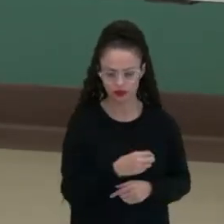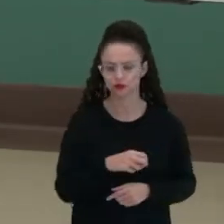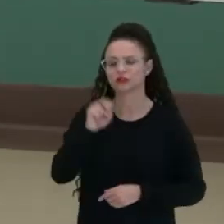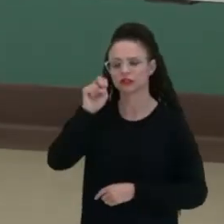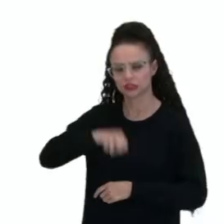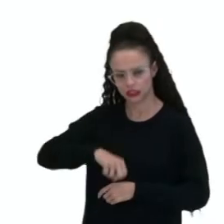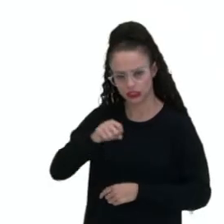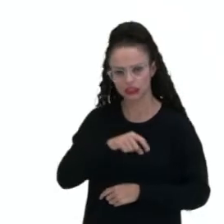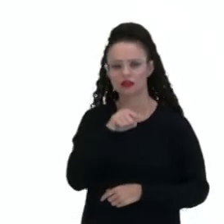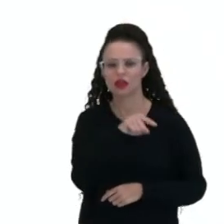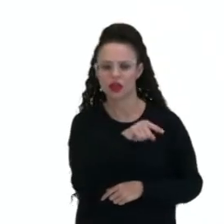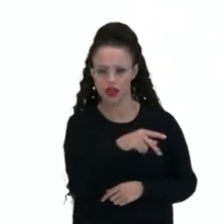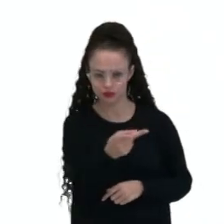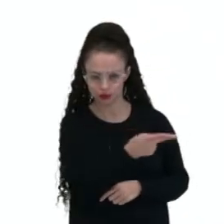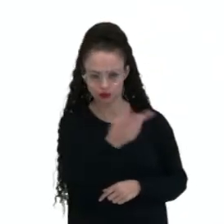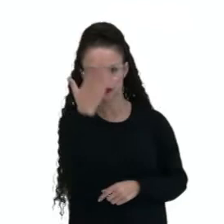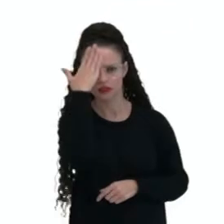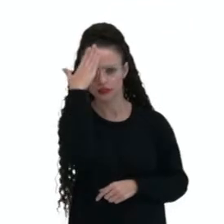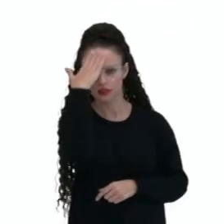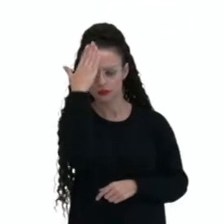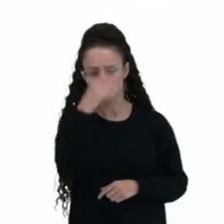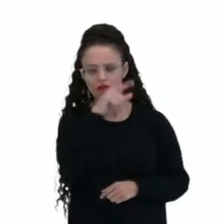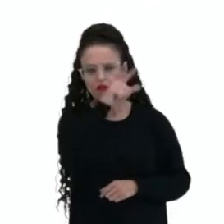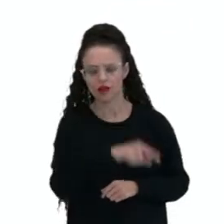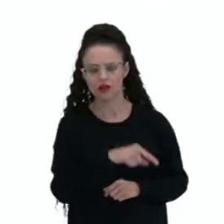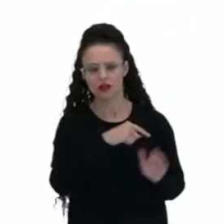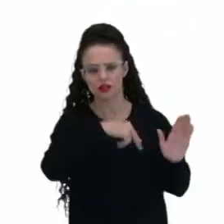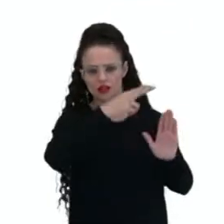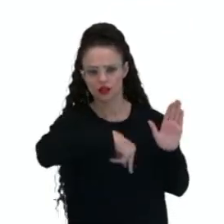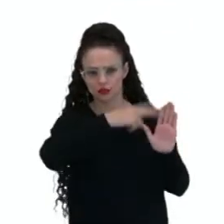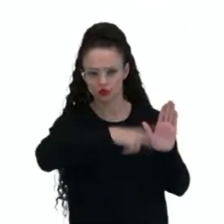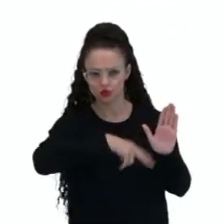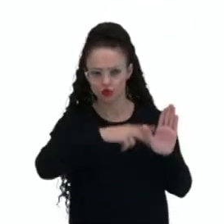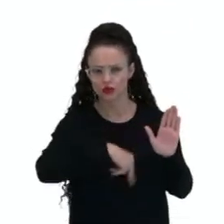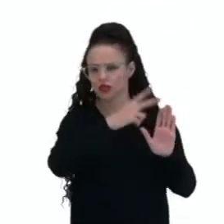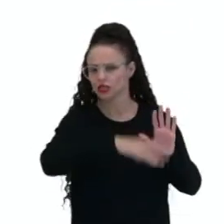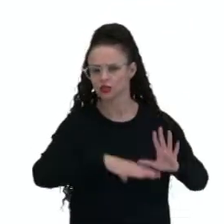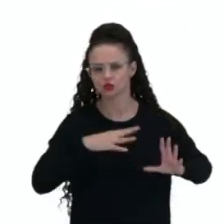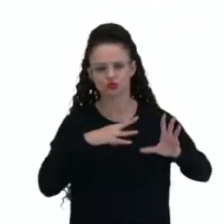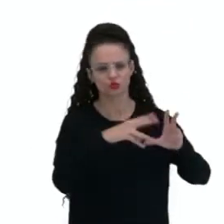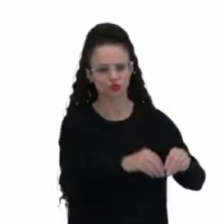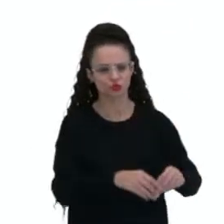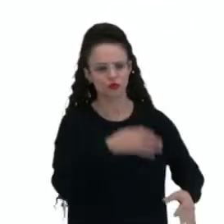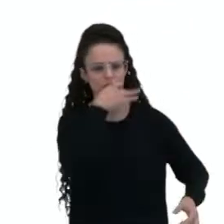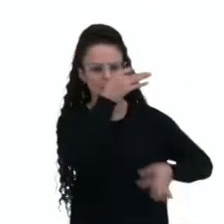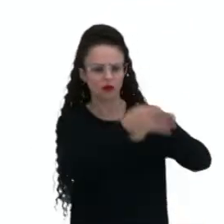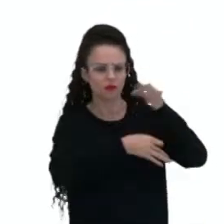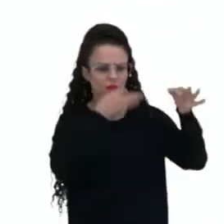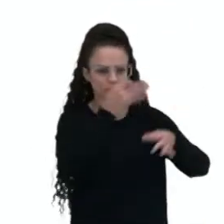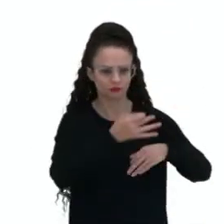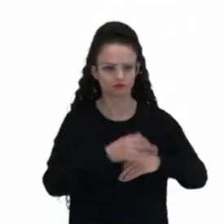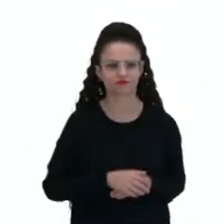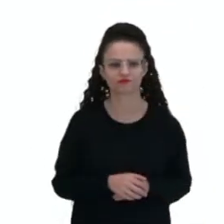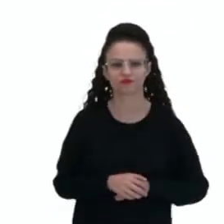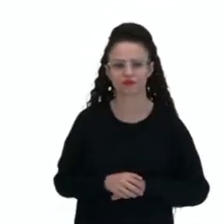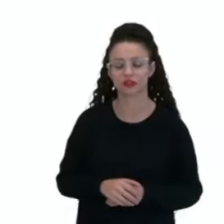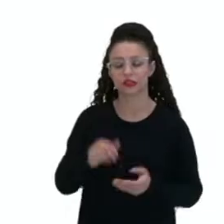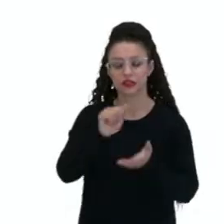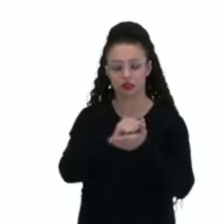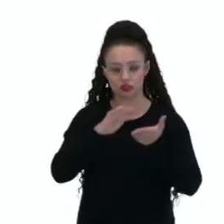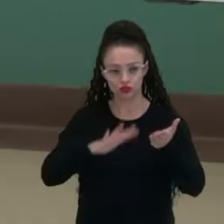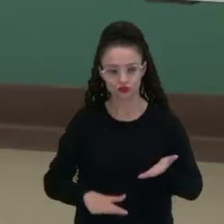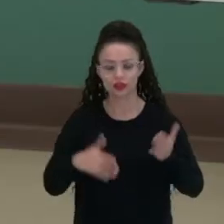ele e o Paulo Emílio Sales Gomes foram os meus grandes leitores. Liam tudo e davam muita opinião. A